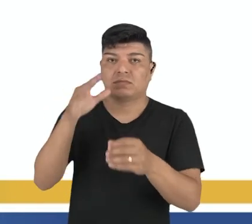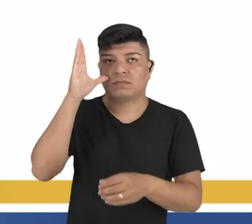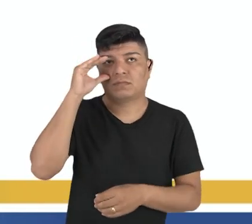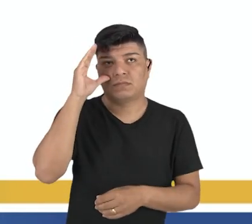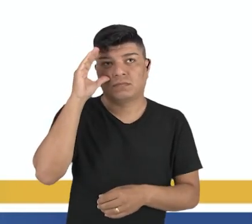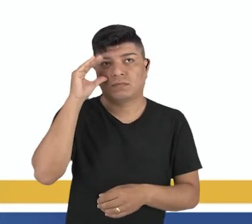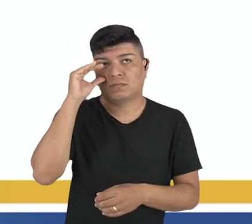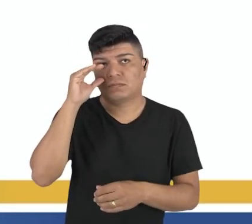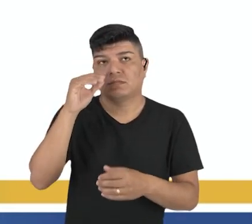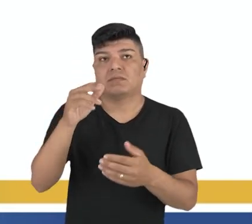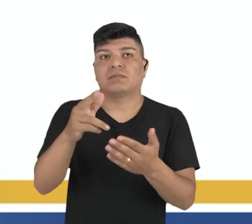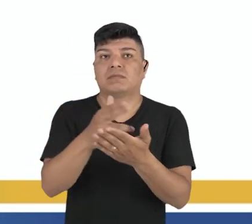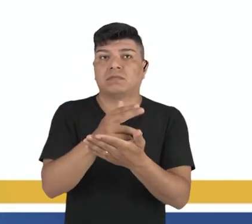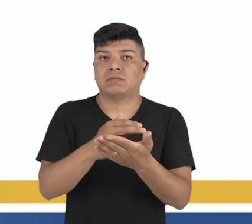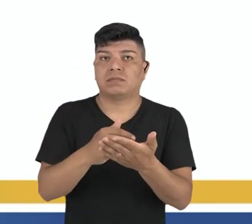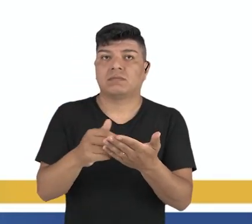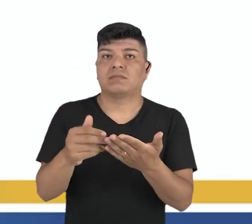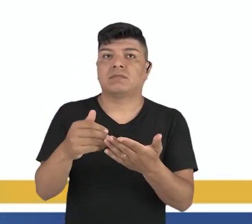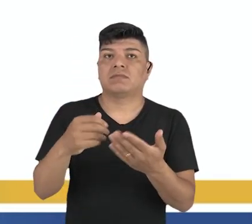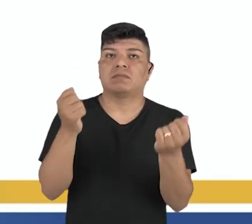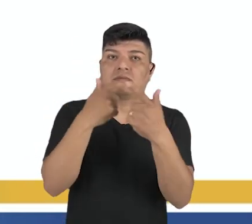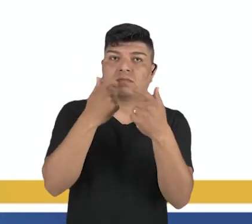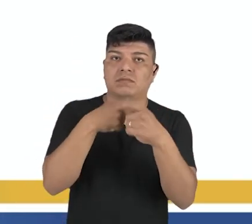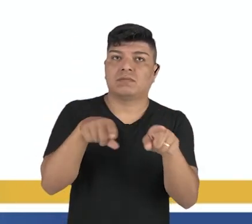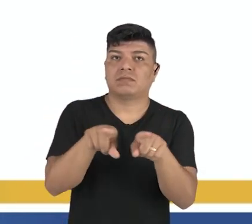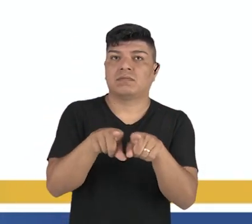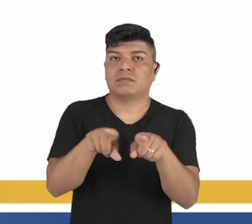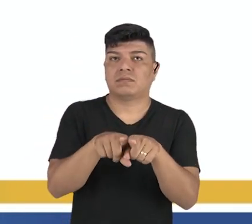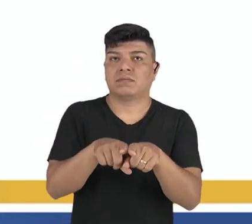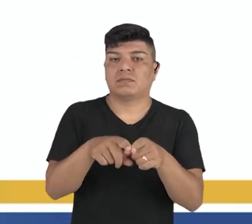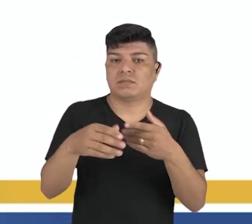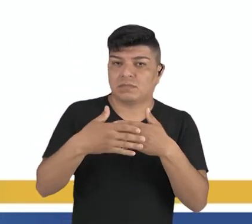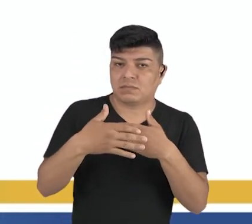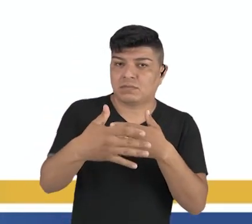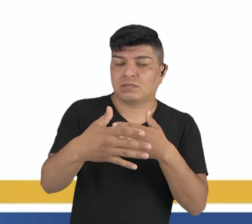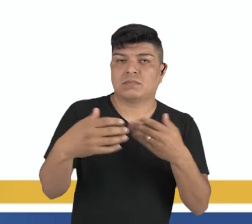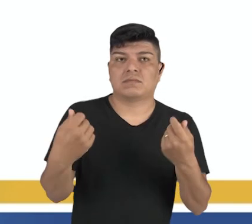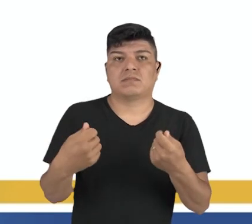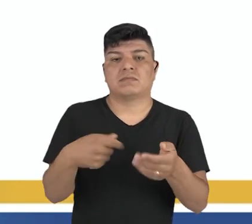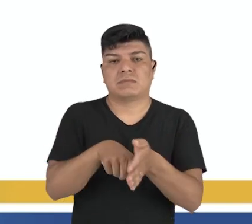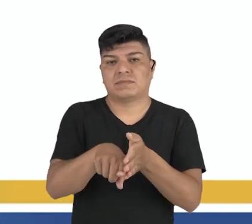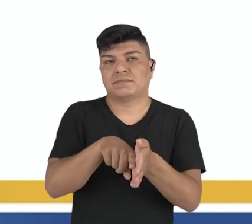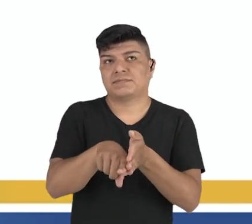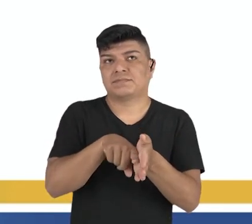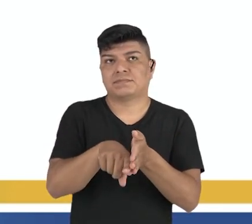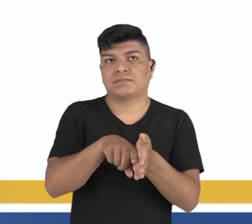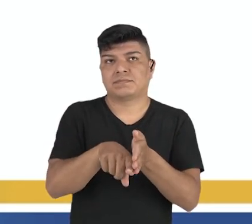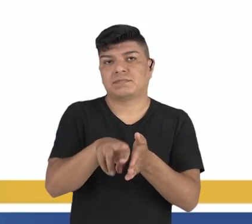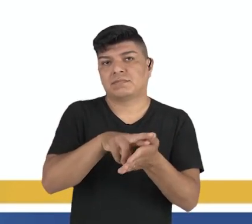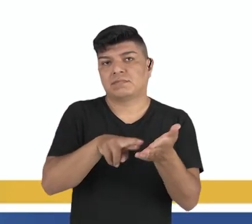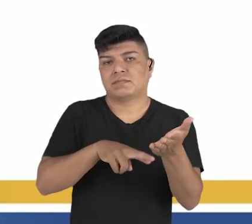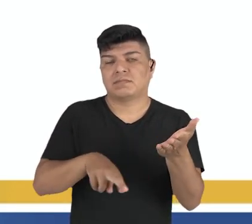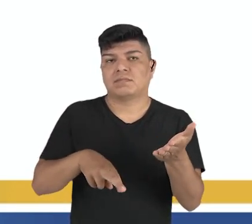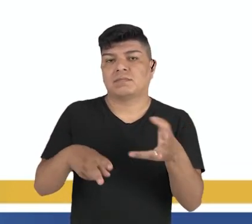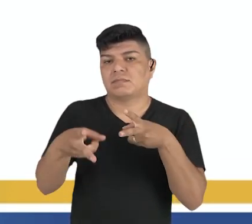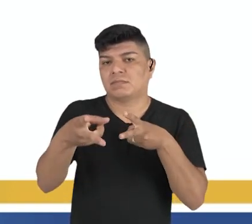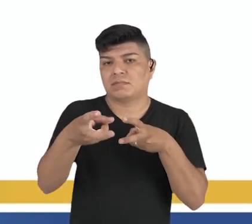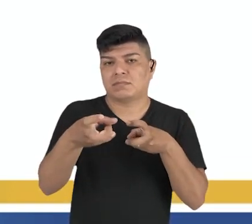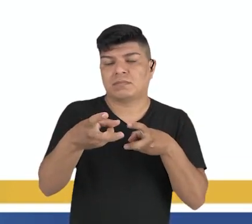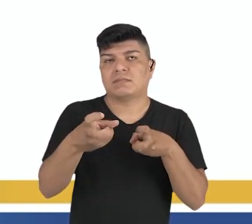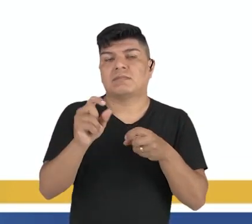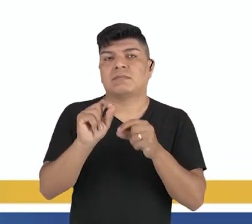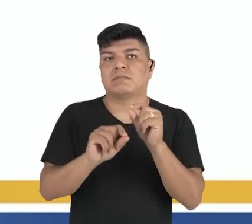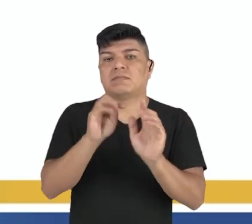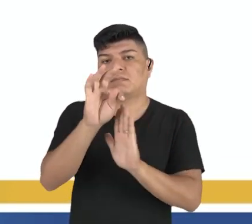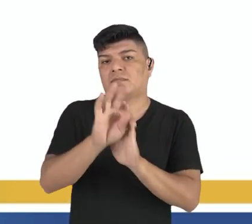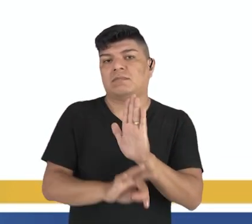curiosidades, quadrinhos, testes e piadas. Então, a partir do que nós pesquisamos a respeito da revista, nós podemos perceber que